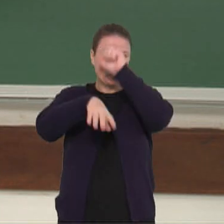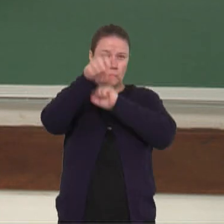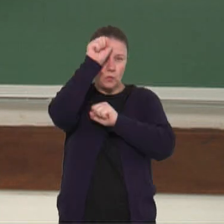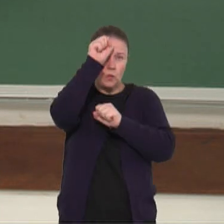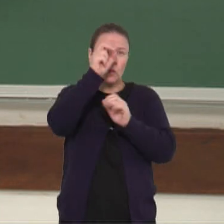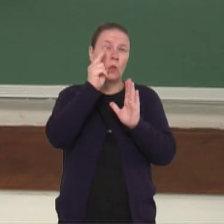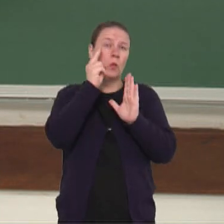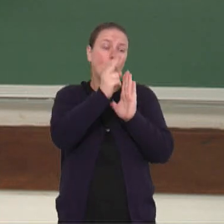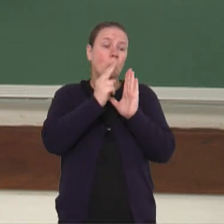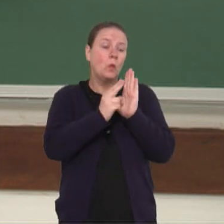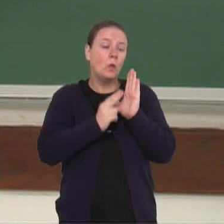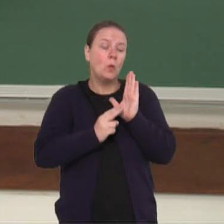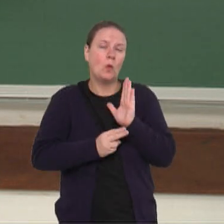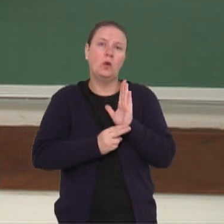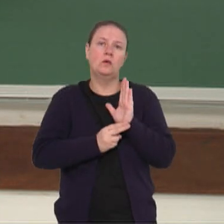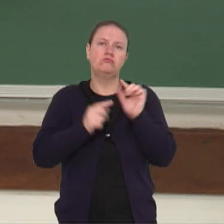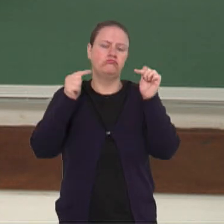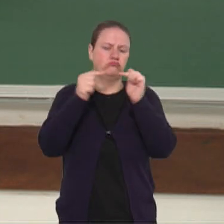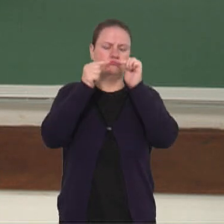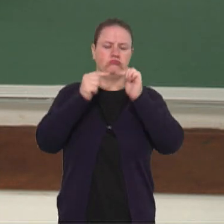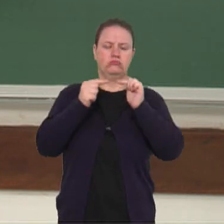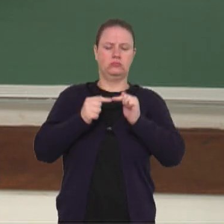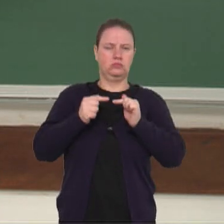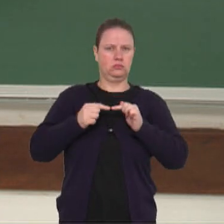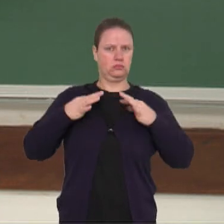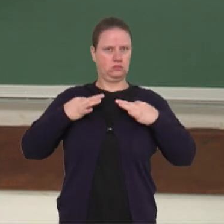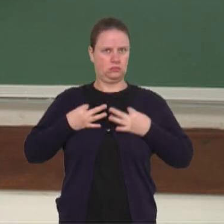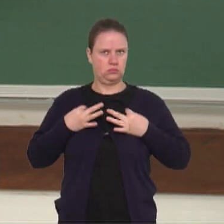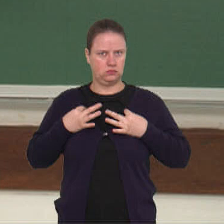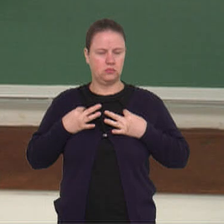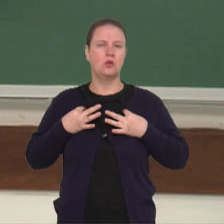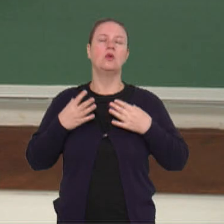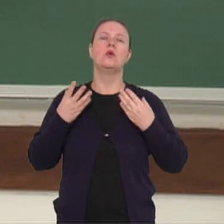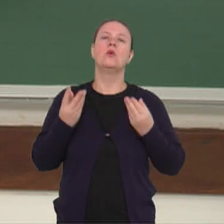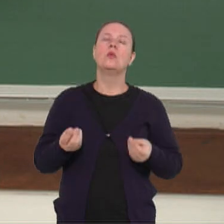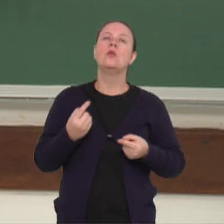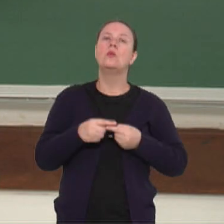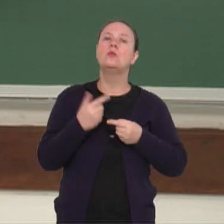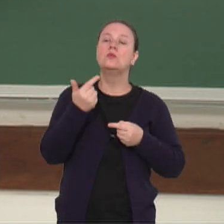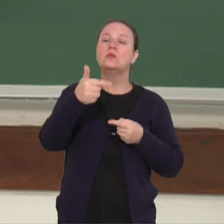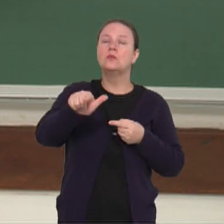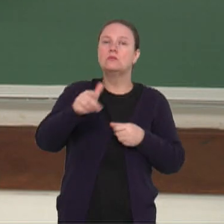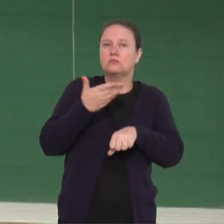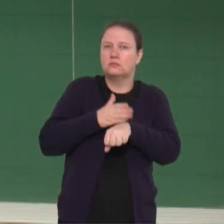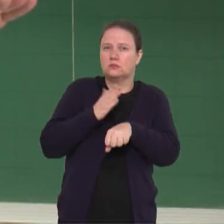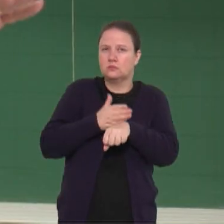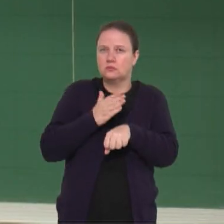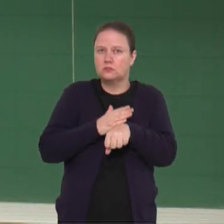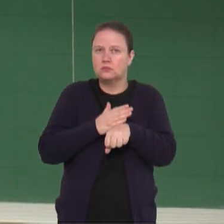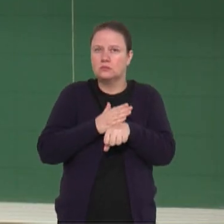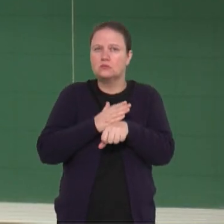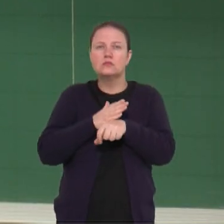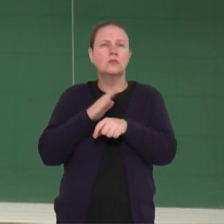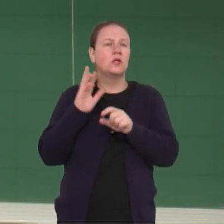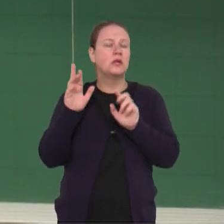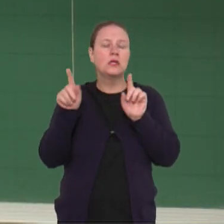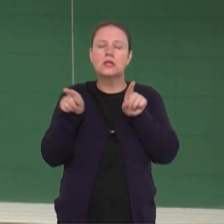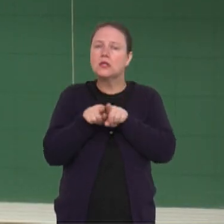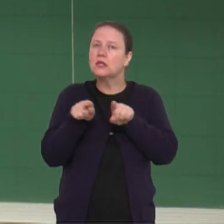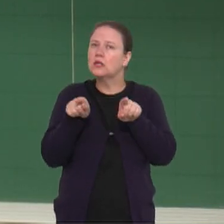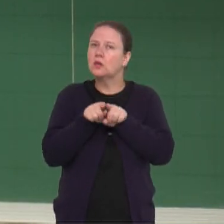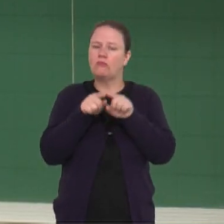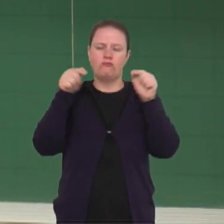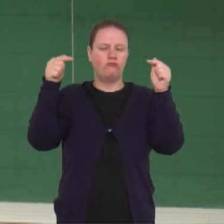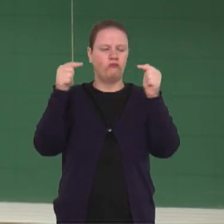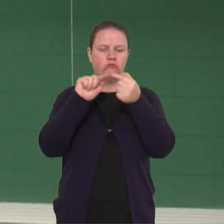aqui referentes a vestuário? Que o próximo exercício tem a ver, vai se referir exatamente com isso